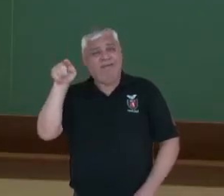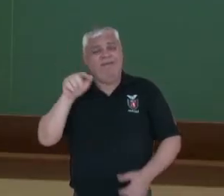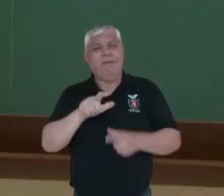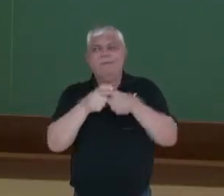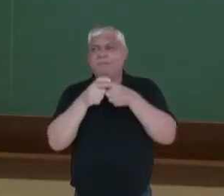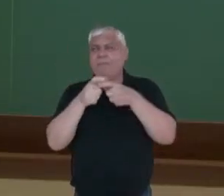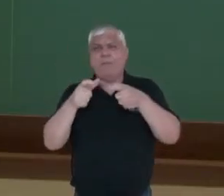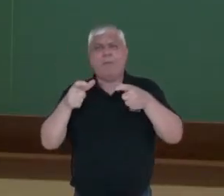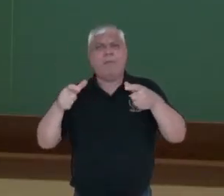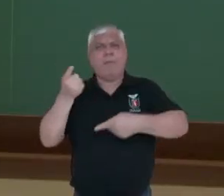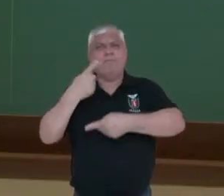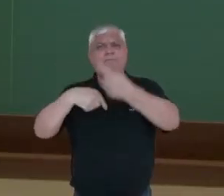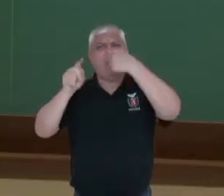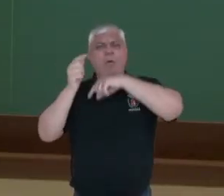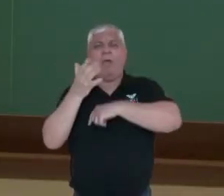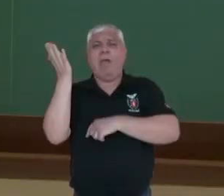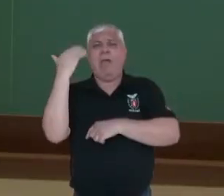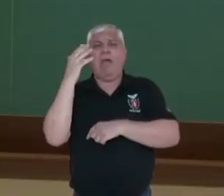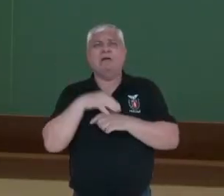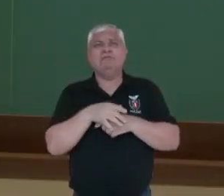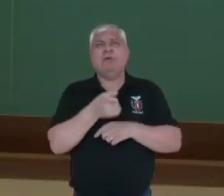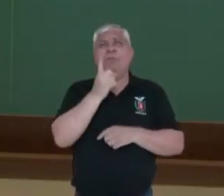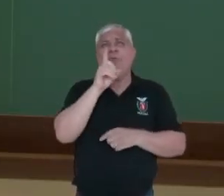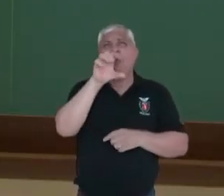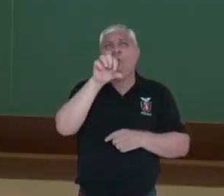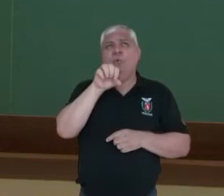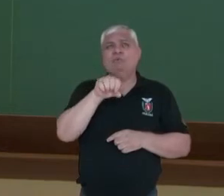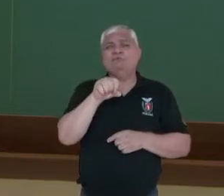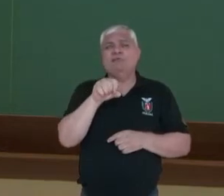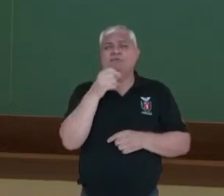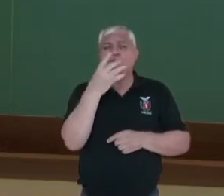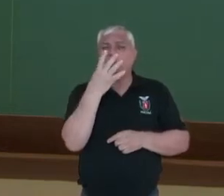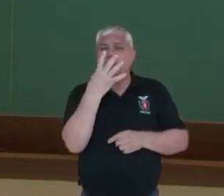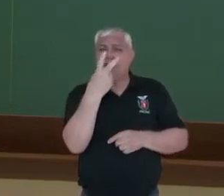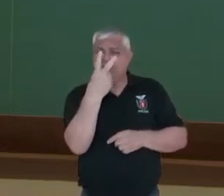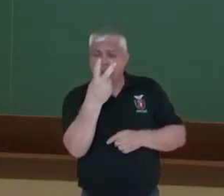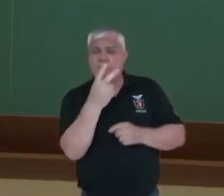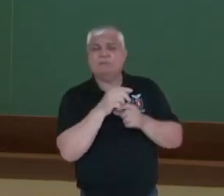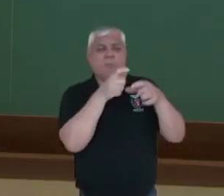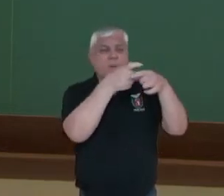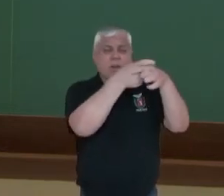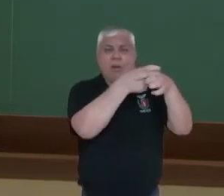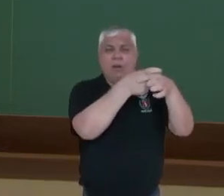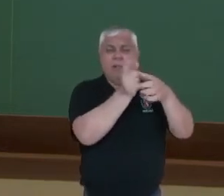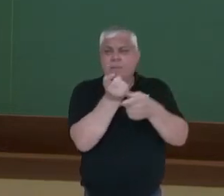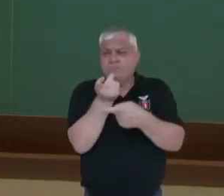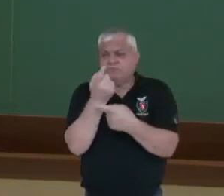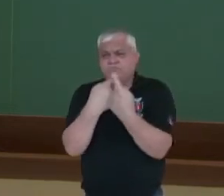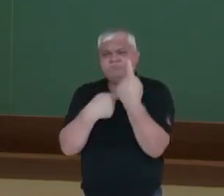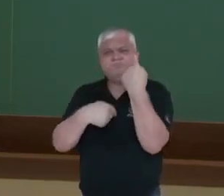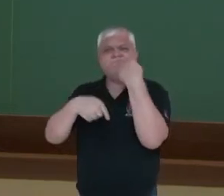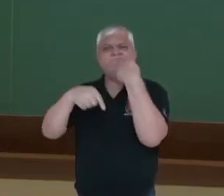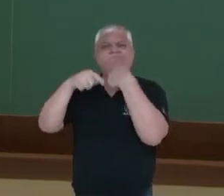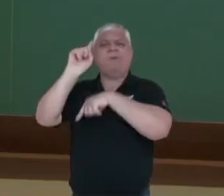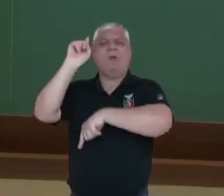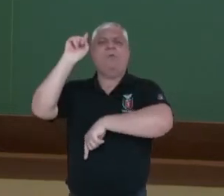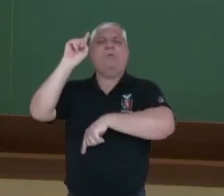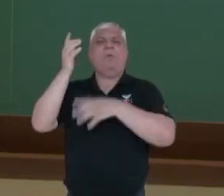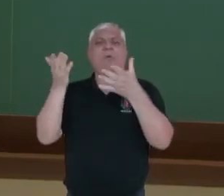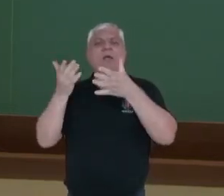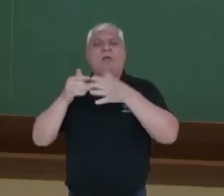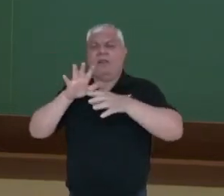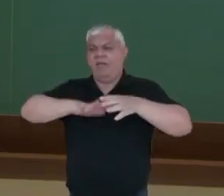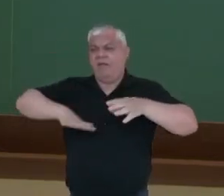um pequeno núcleo urbano lá nos anos de 1842 para uma área extremamente ampla urbanizada ali